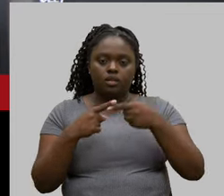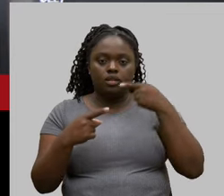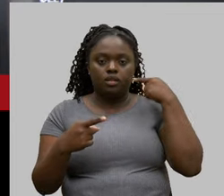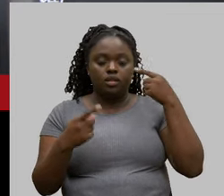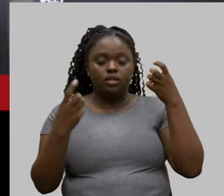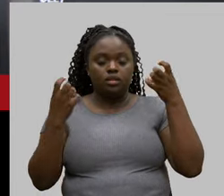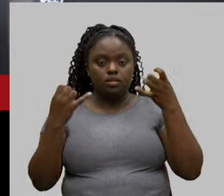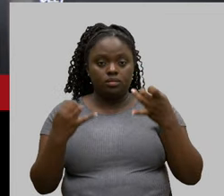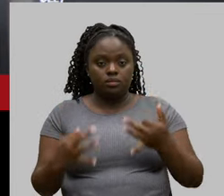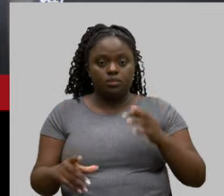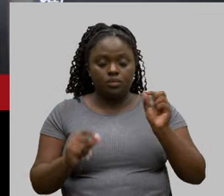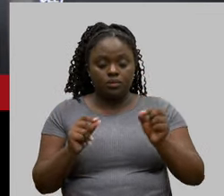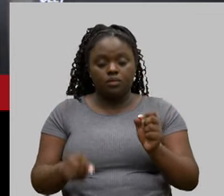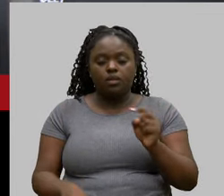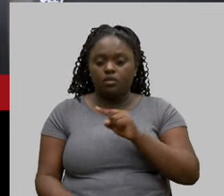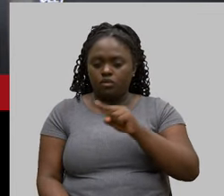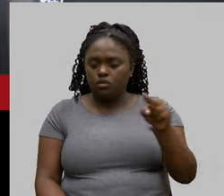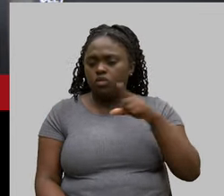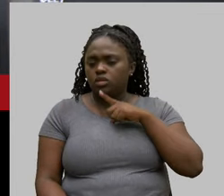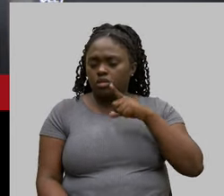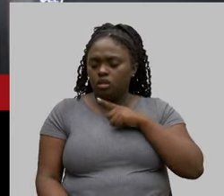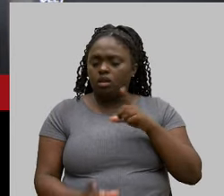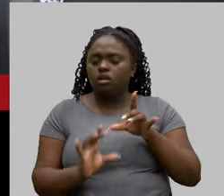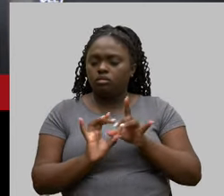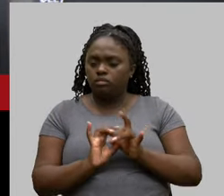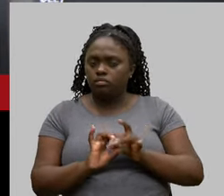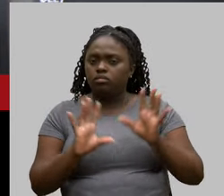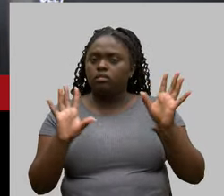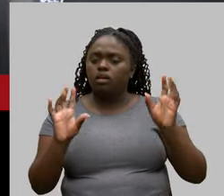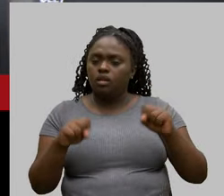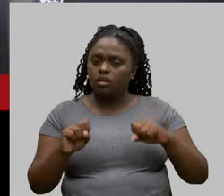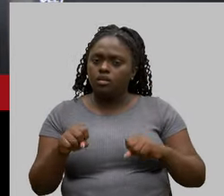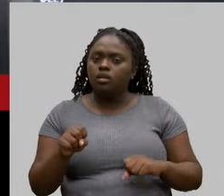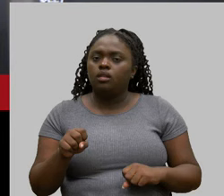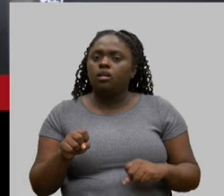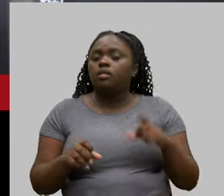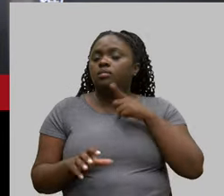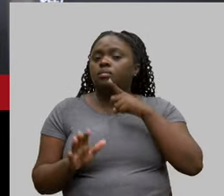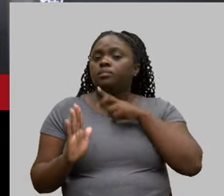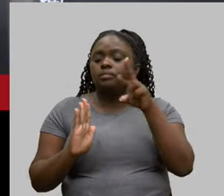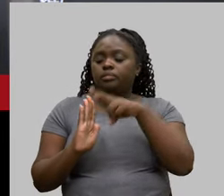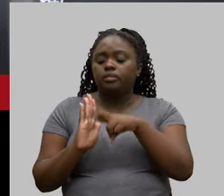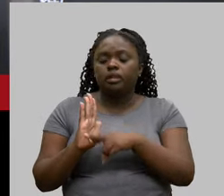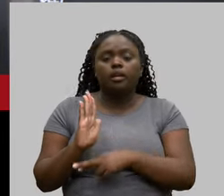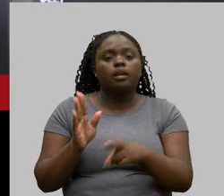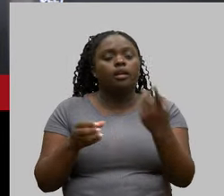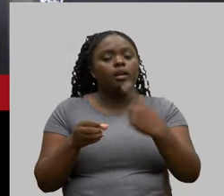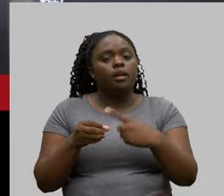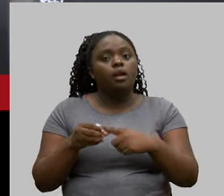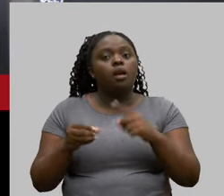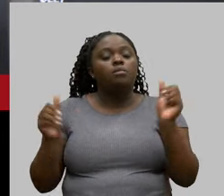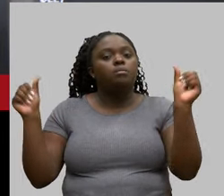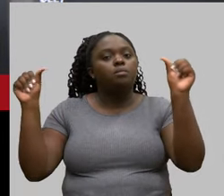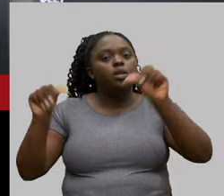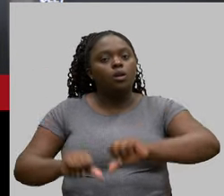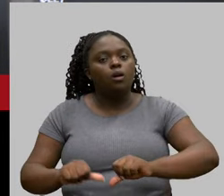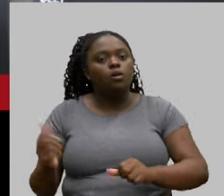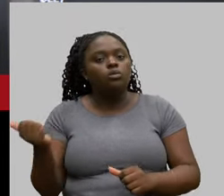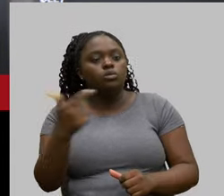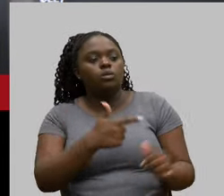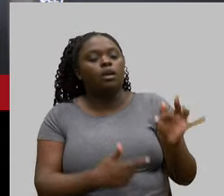seguinte vocês têm autonomia sim para estabelecer regras municípios piores do que a